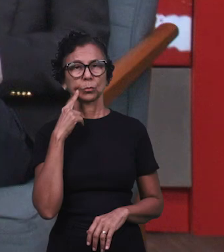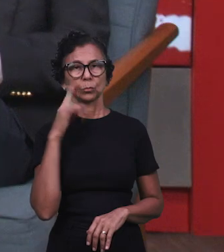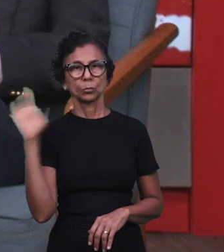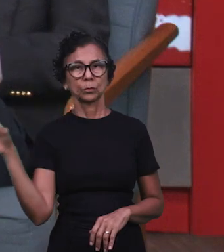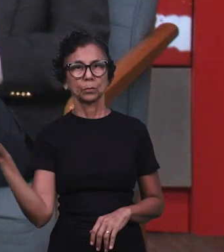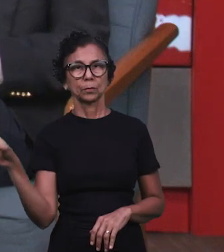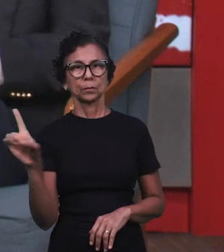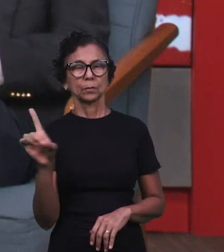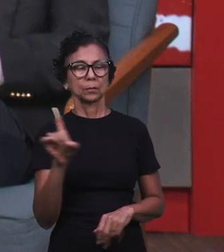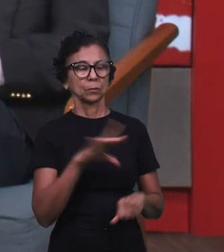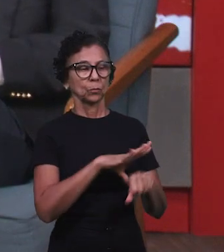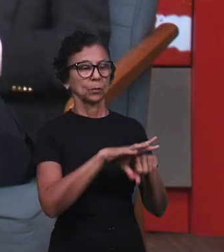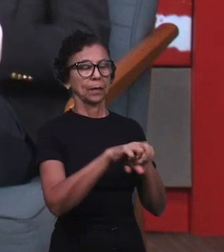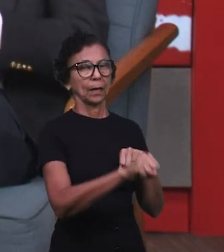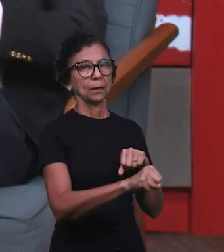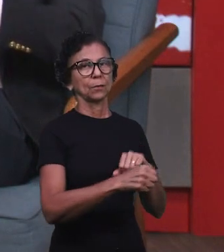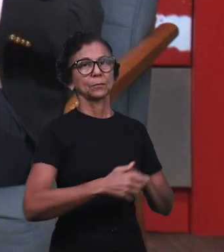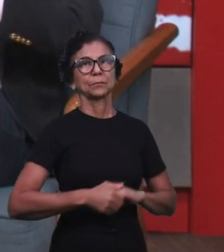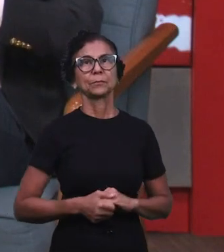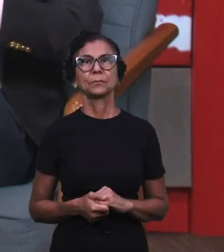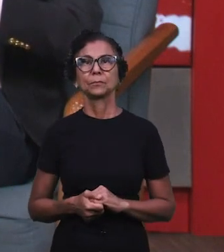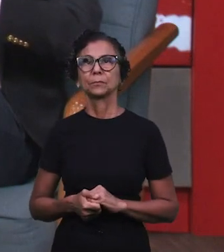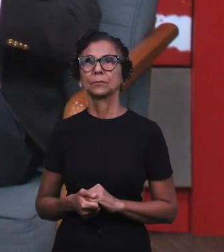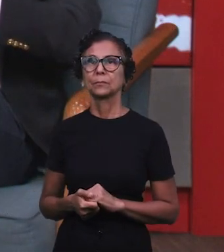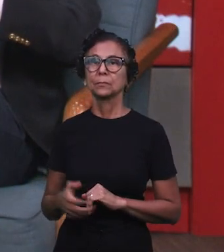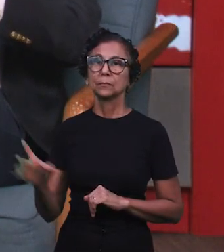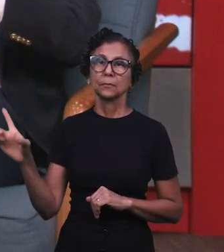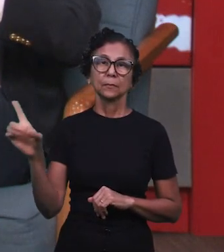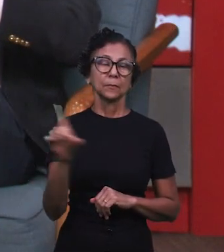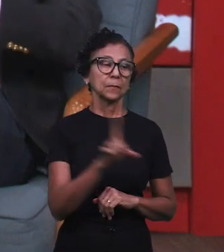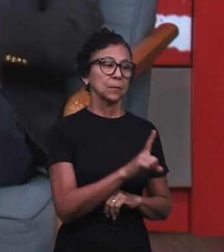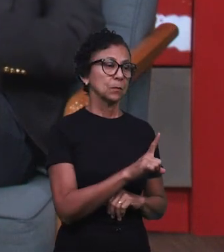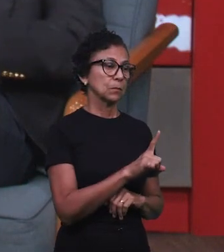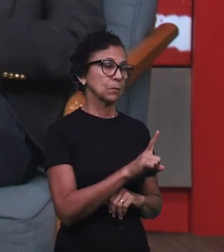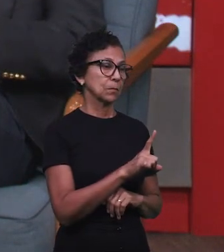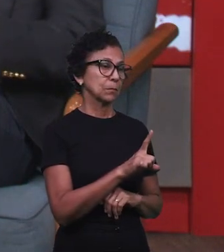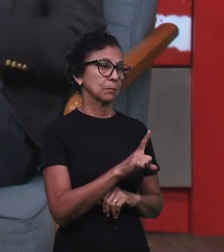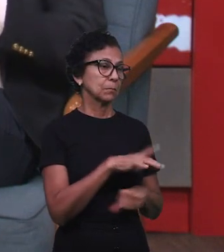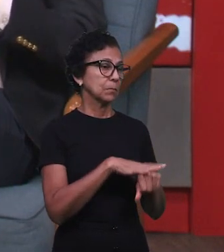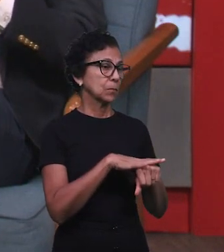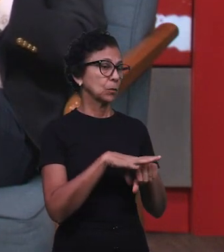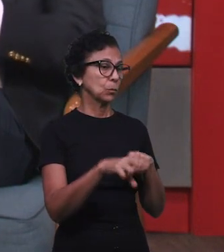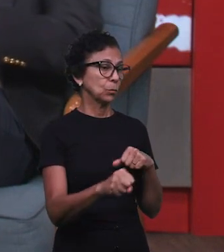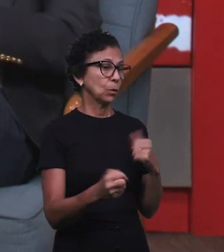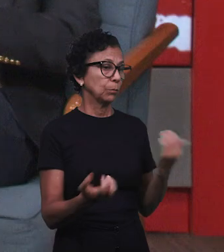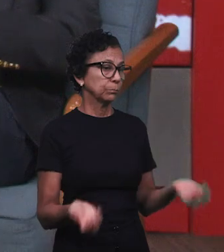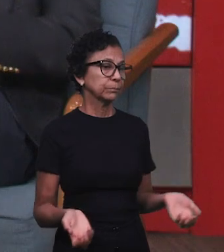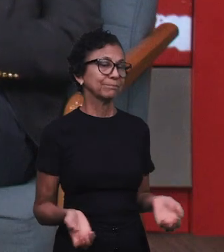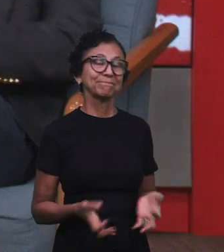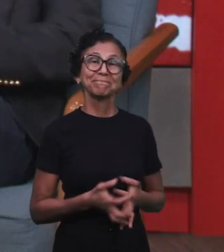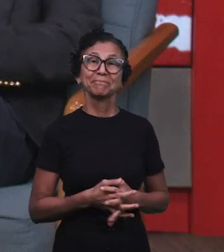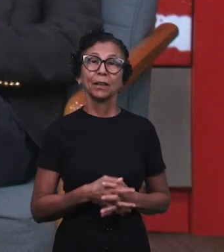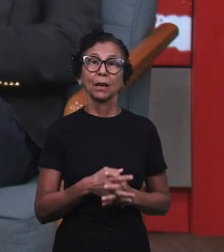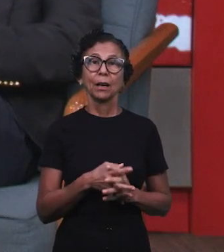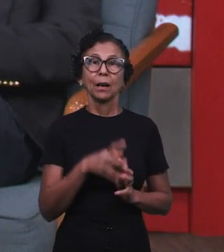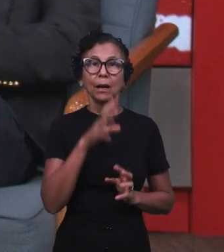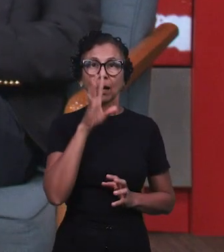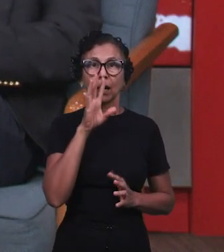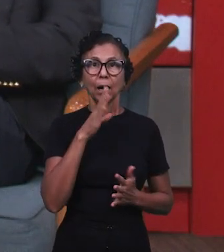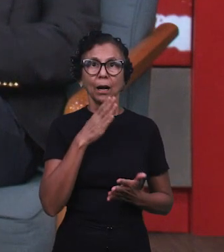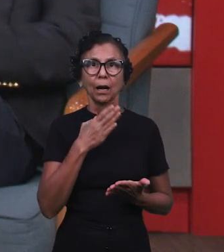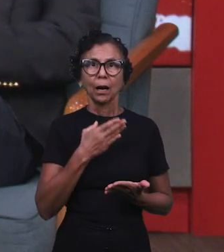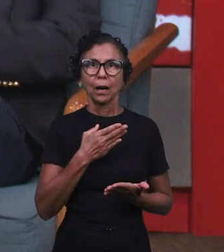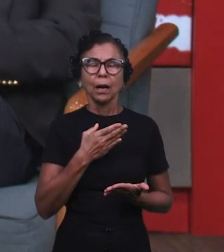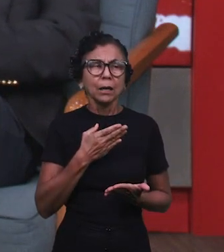de Decápolis. Jesus restaurou aquele homem. Olha, coisa impressionante. Olha